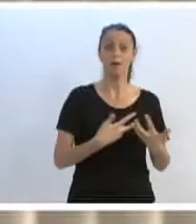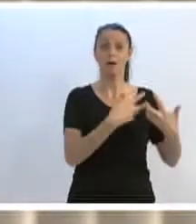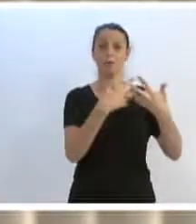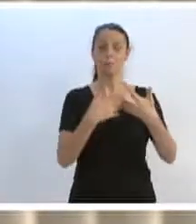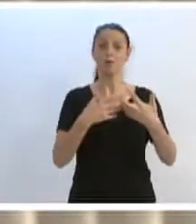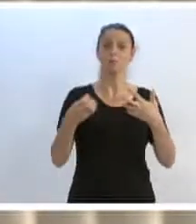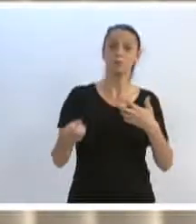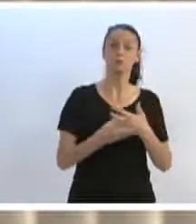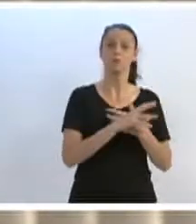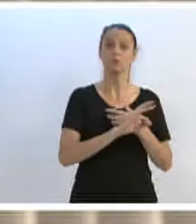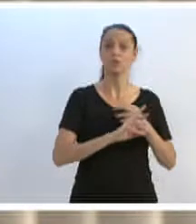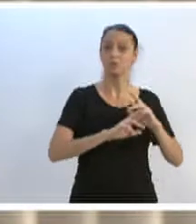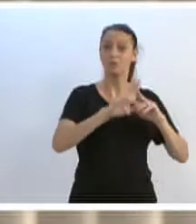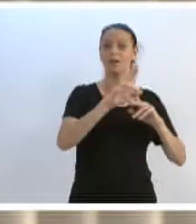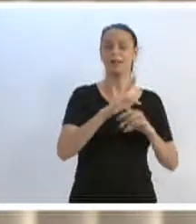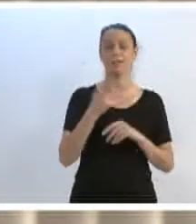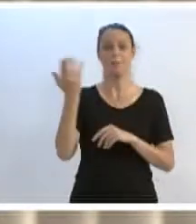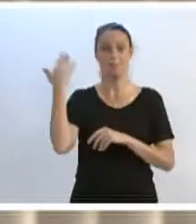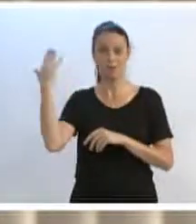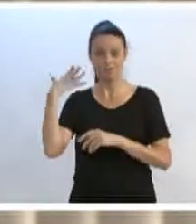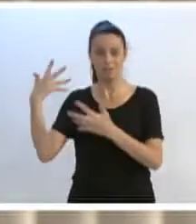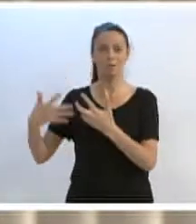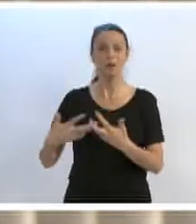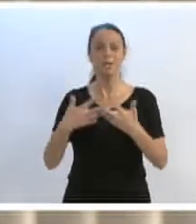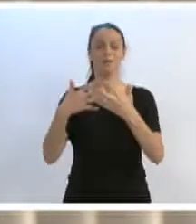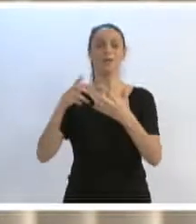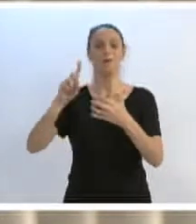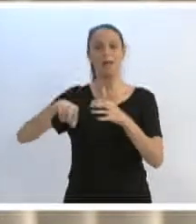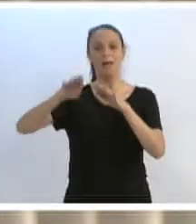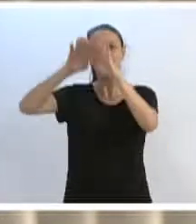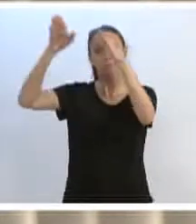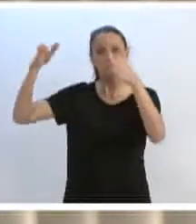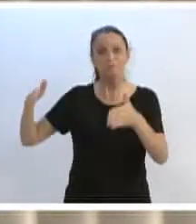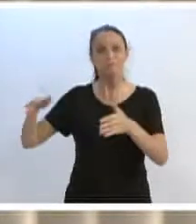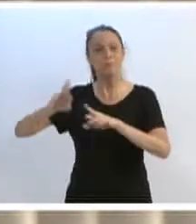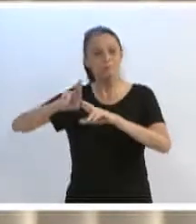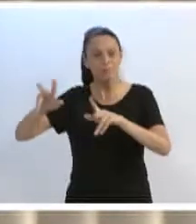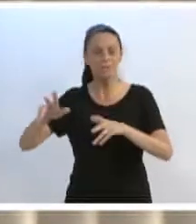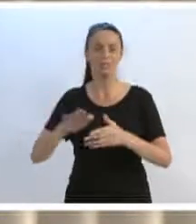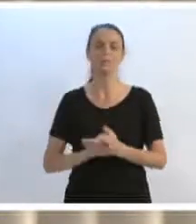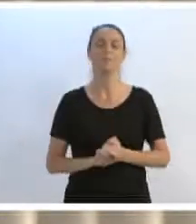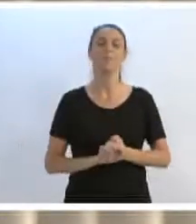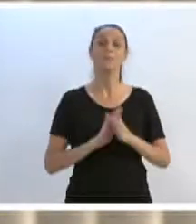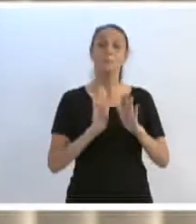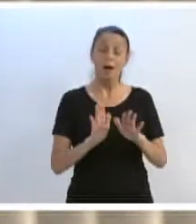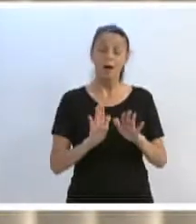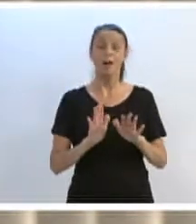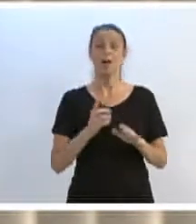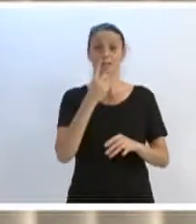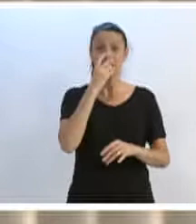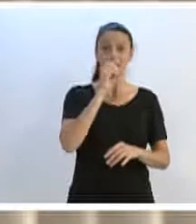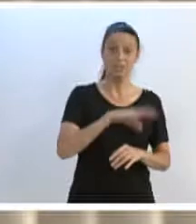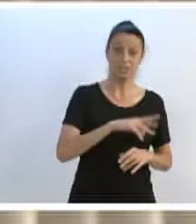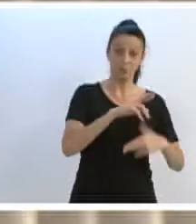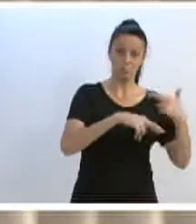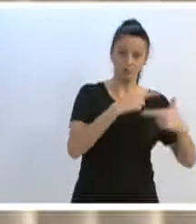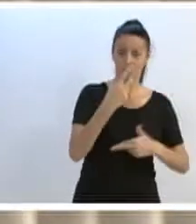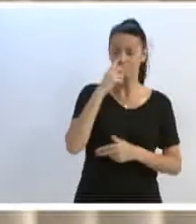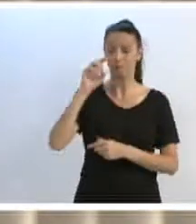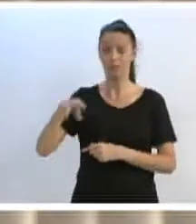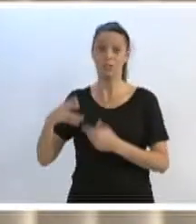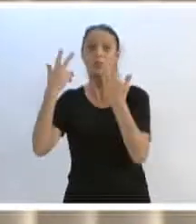feito com um caminhão baú. Acho que isso já está apaziguado. Com relação à mistura dos